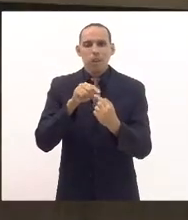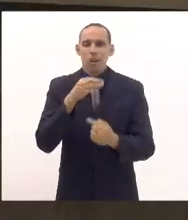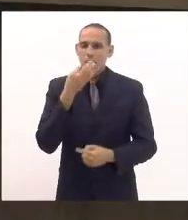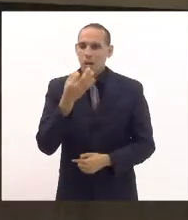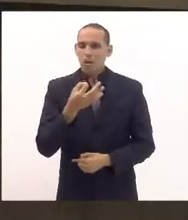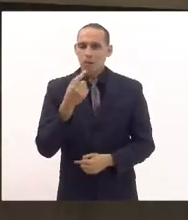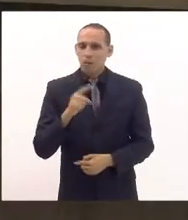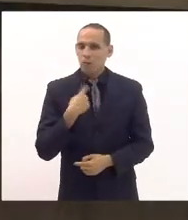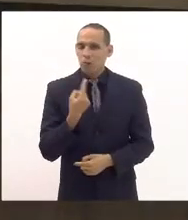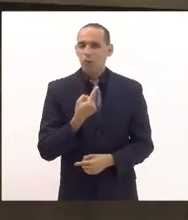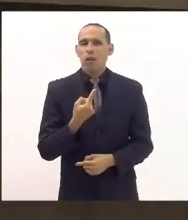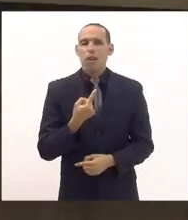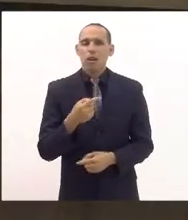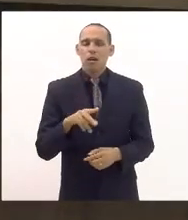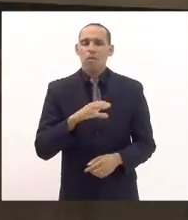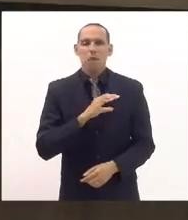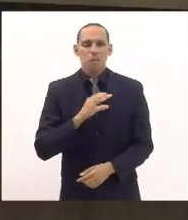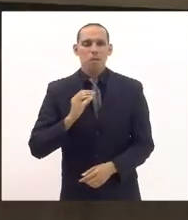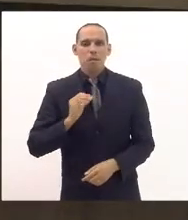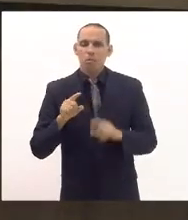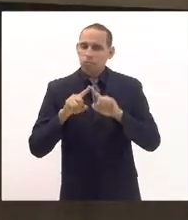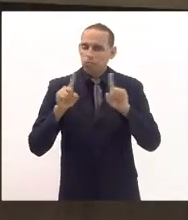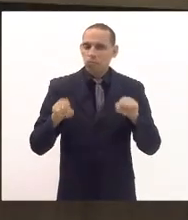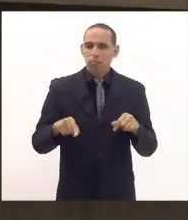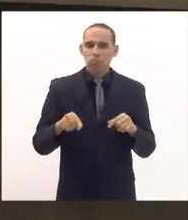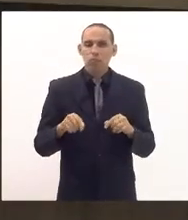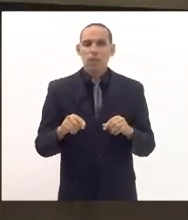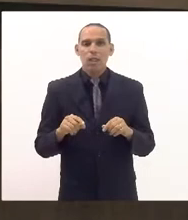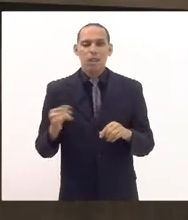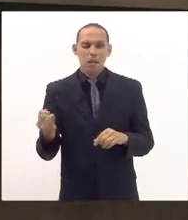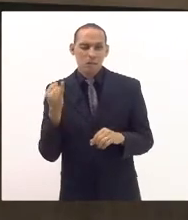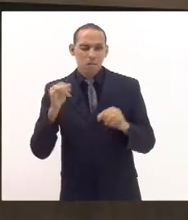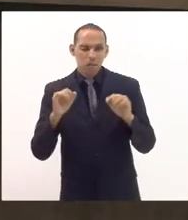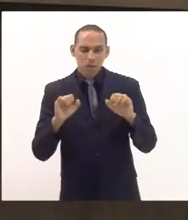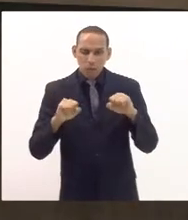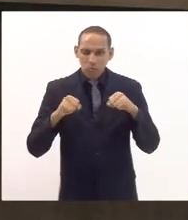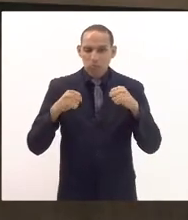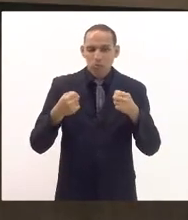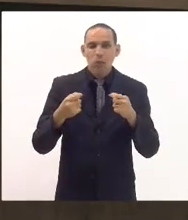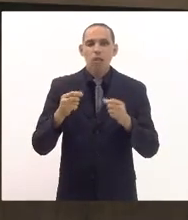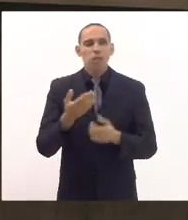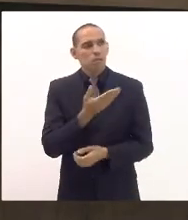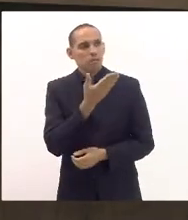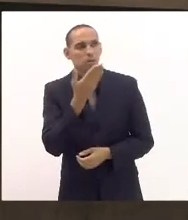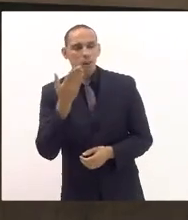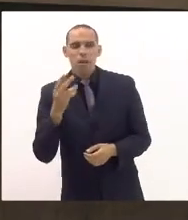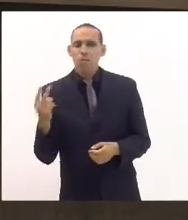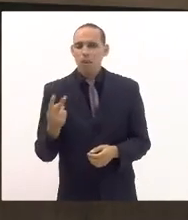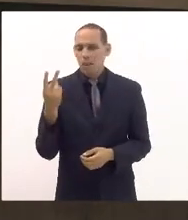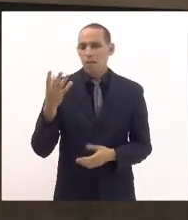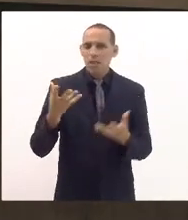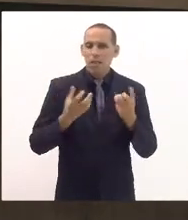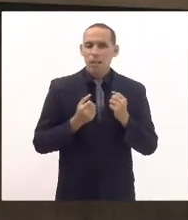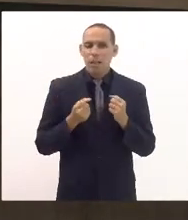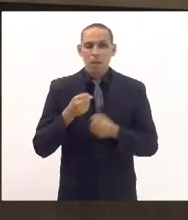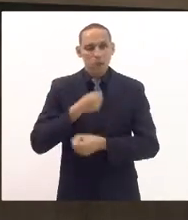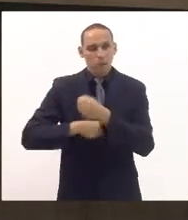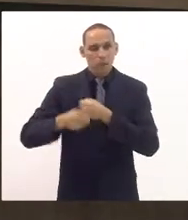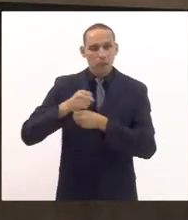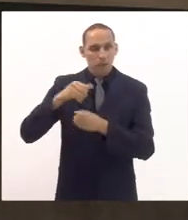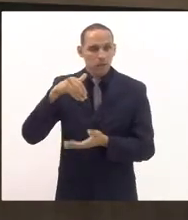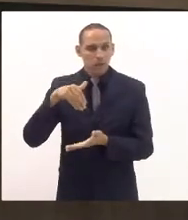pela comissão de servidores ressaltando a importância dos profissionais da Faetec serem valorizados no final do ano passado